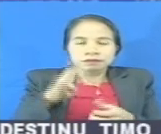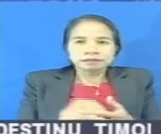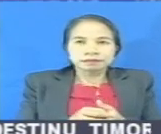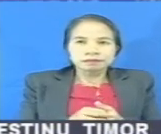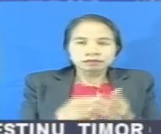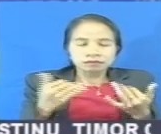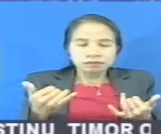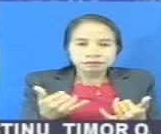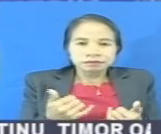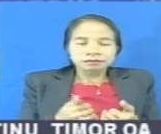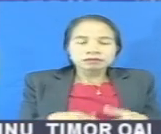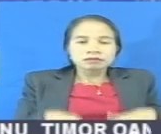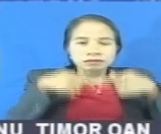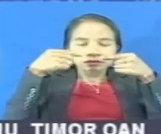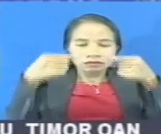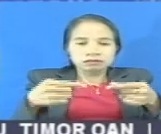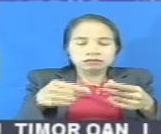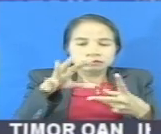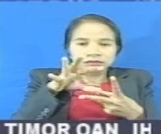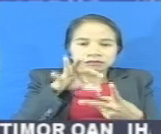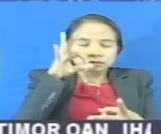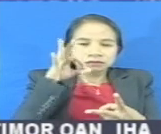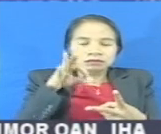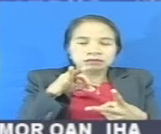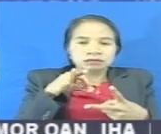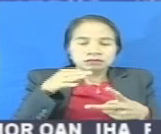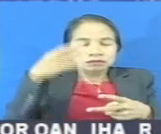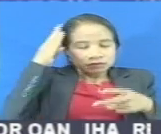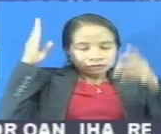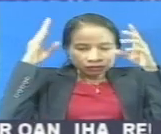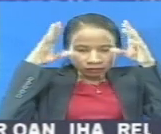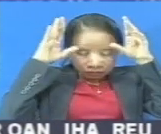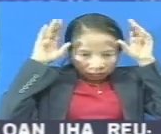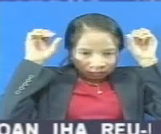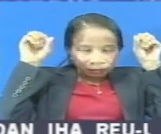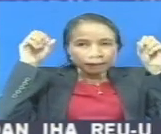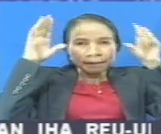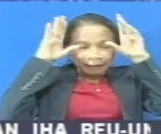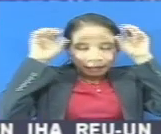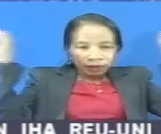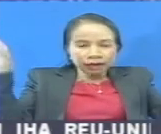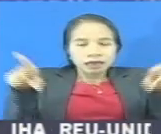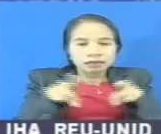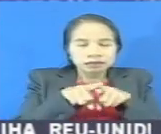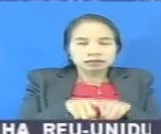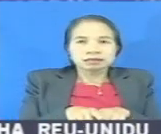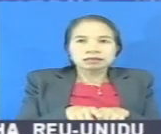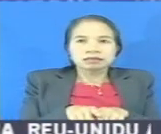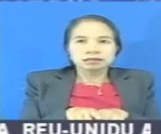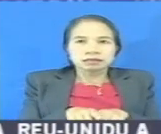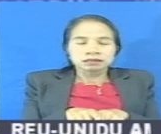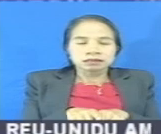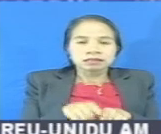delibera ou de for, aprova a nomeação, mas senhor Paulo da Silva, no dar presidente do Conselho de Administração de